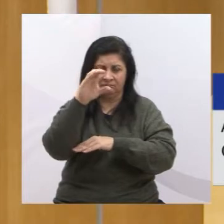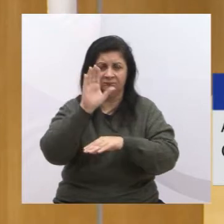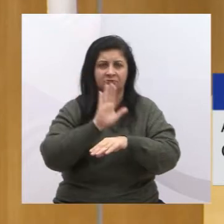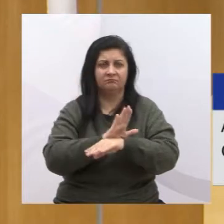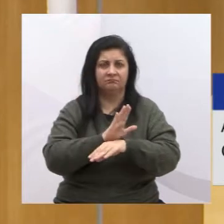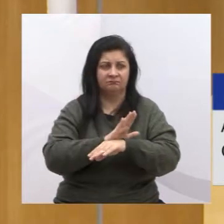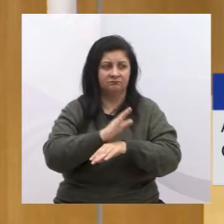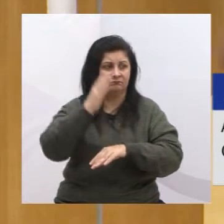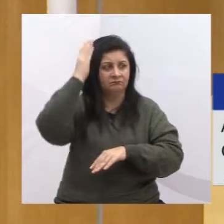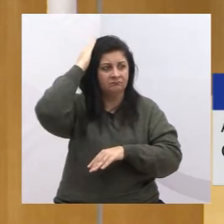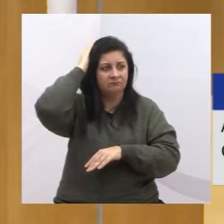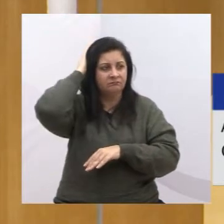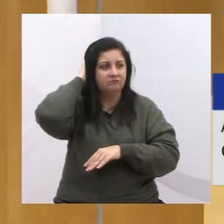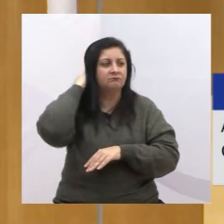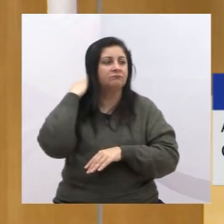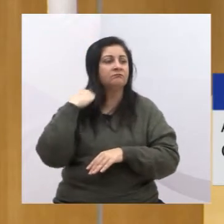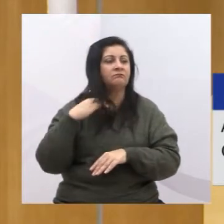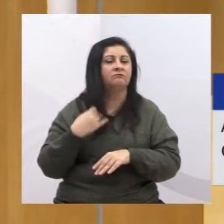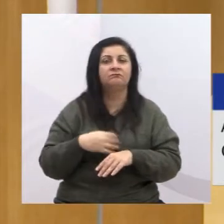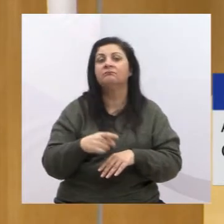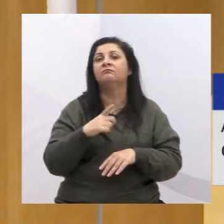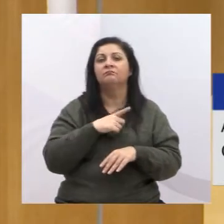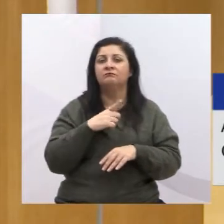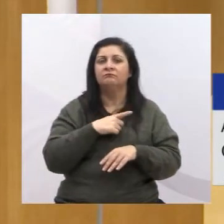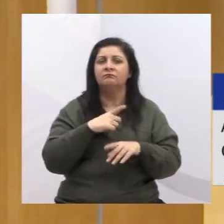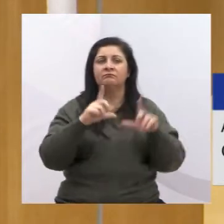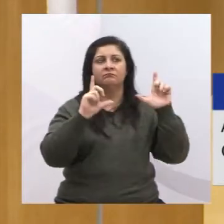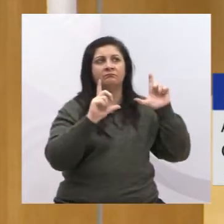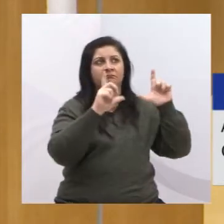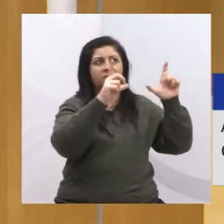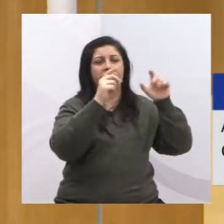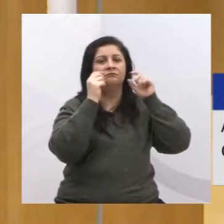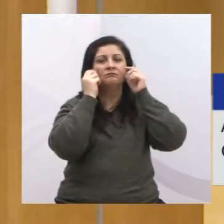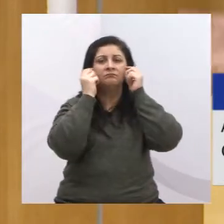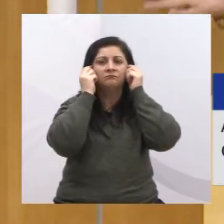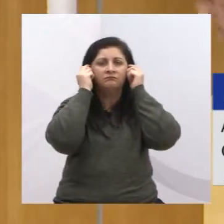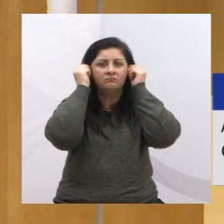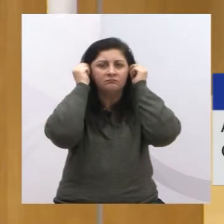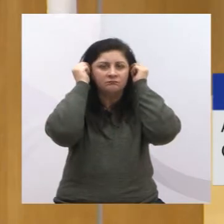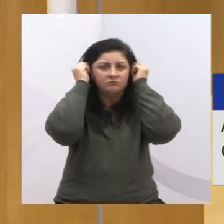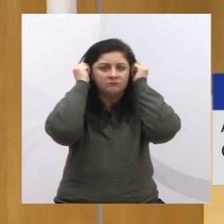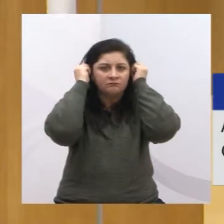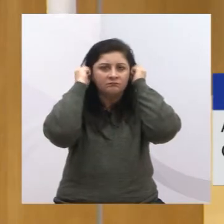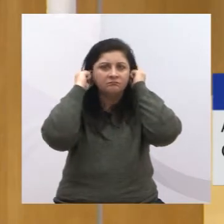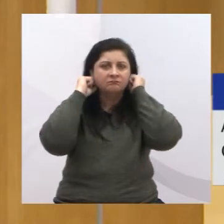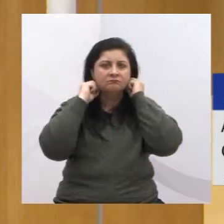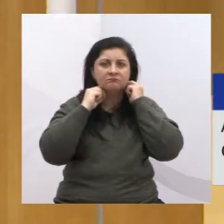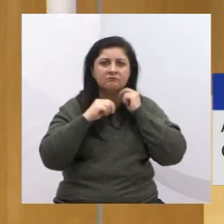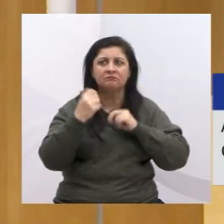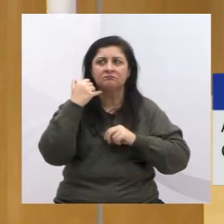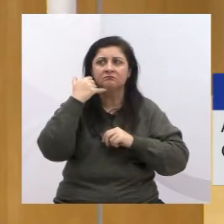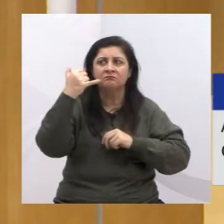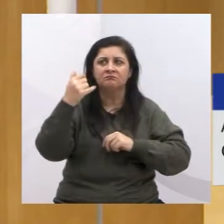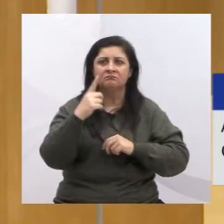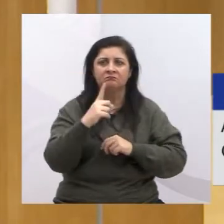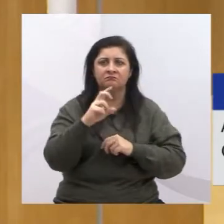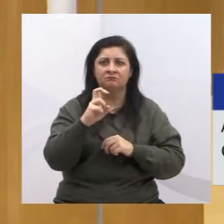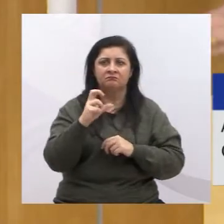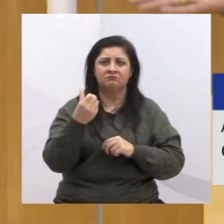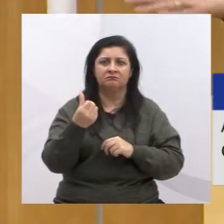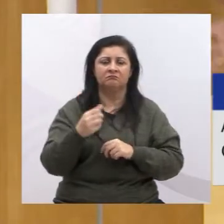ajudar mesmo? Porque a placa está lá, proibido jogar lixo. Diz que 156, mas você liga lá, a guarda fala, não é